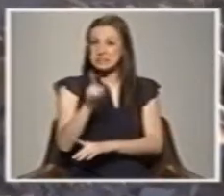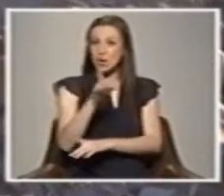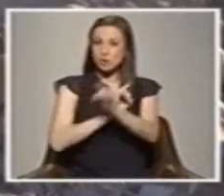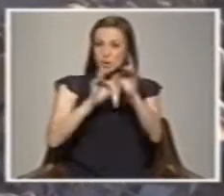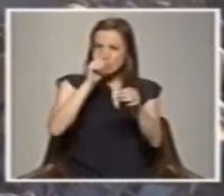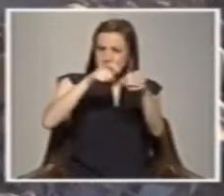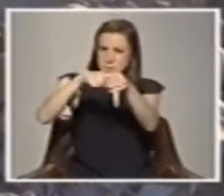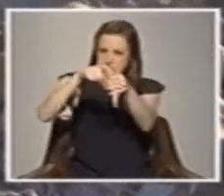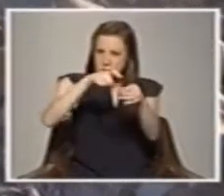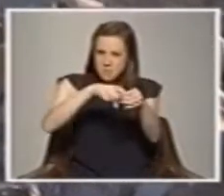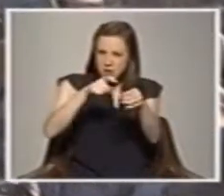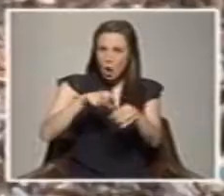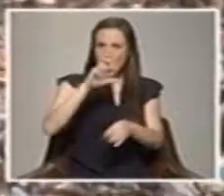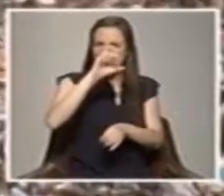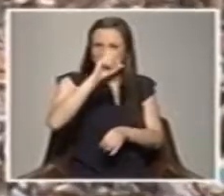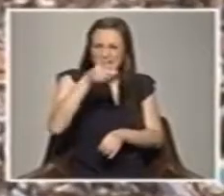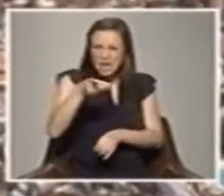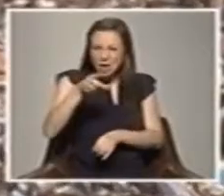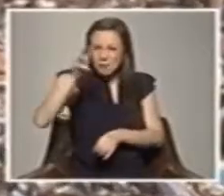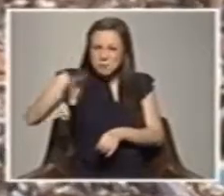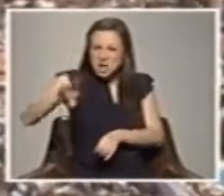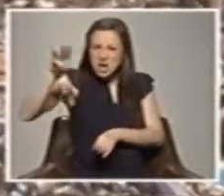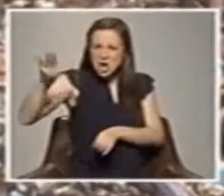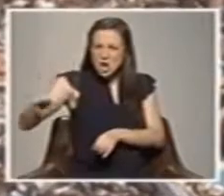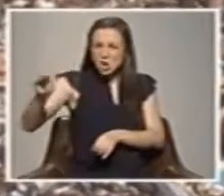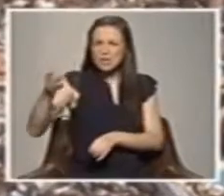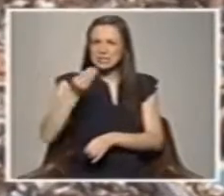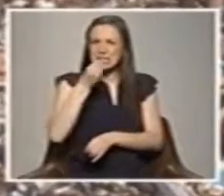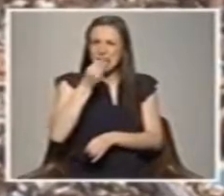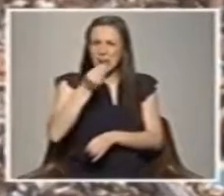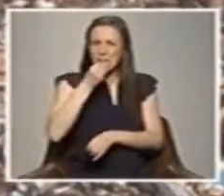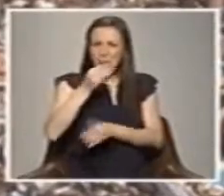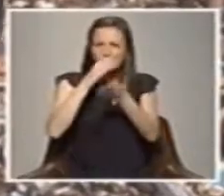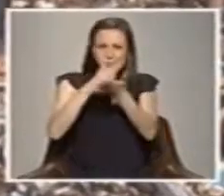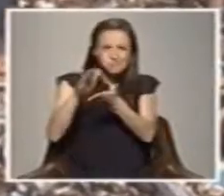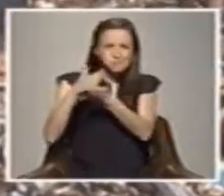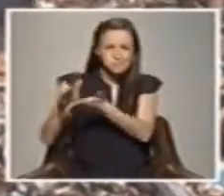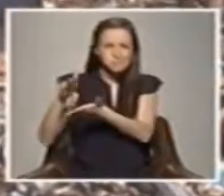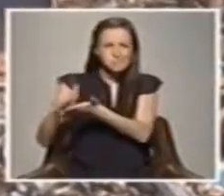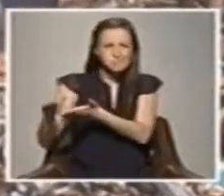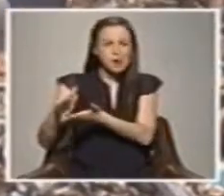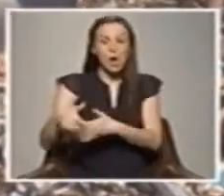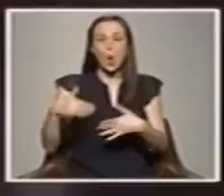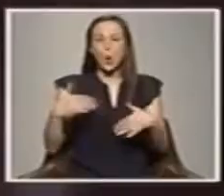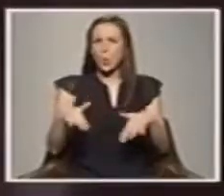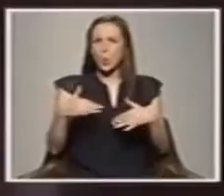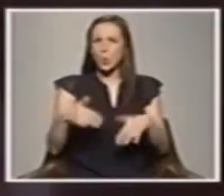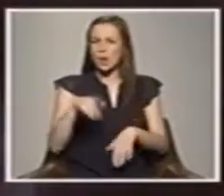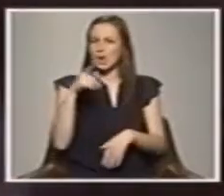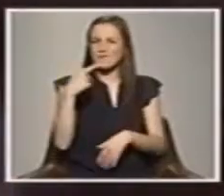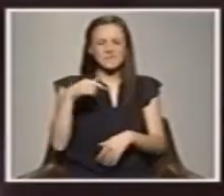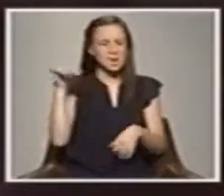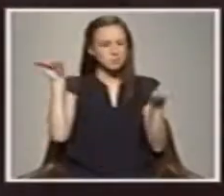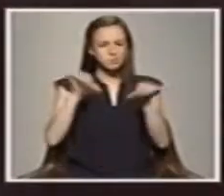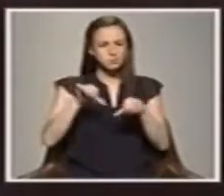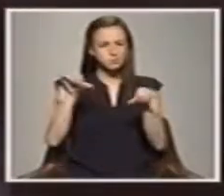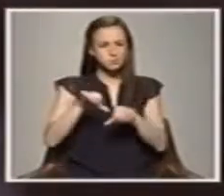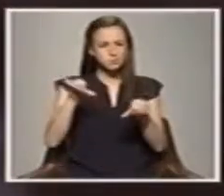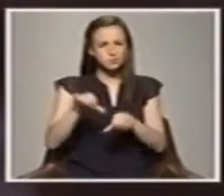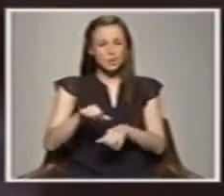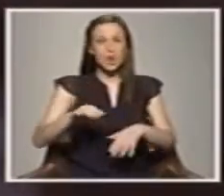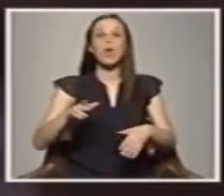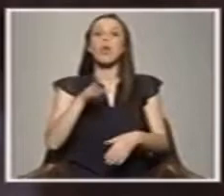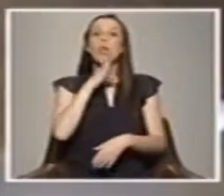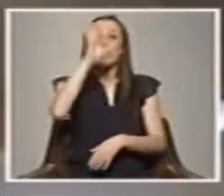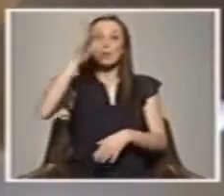Europeia produzem 89 milhões de toneladas de resíduos alimentares? O desperdício é um pesadelo dos países desenvolvidos